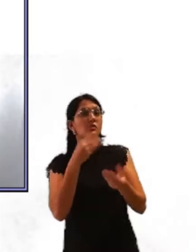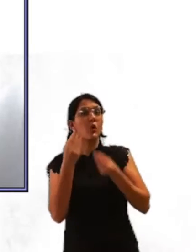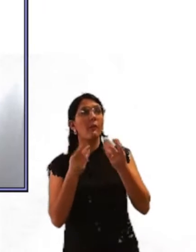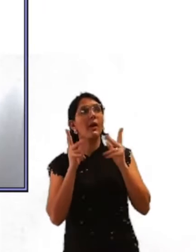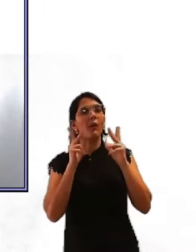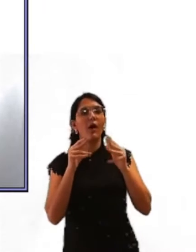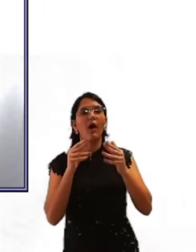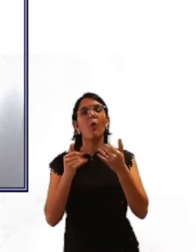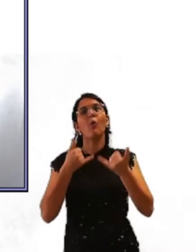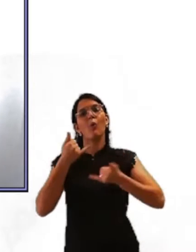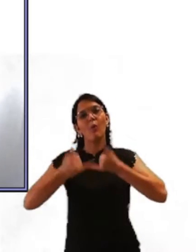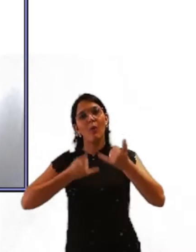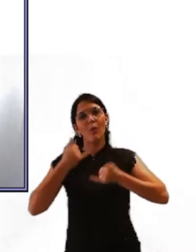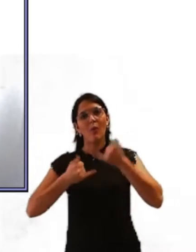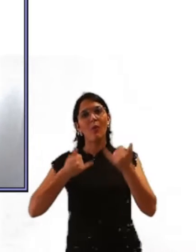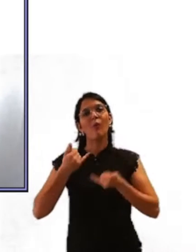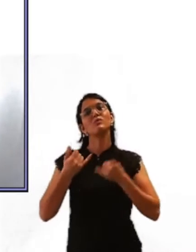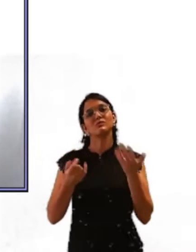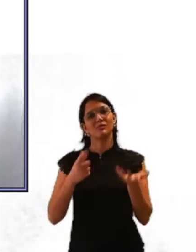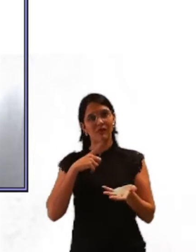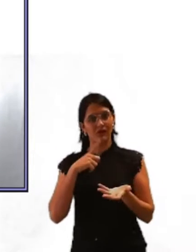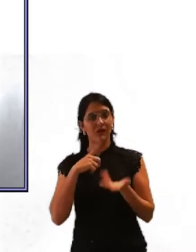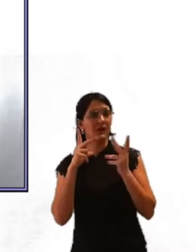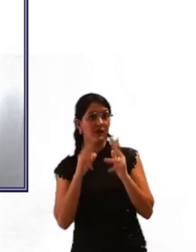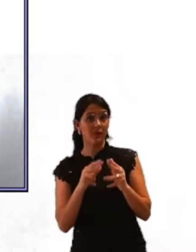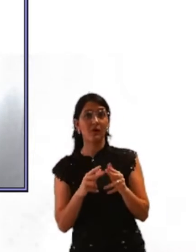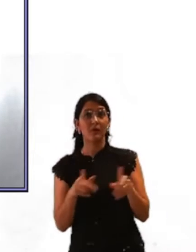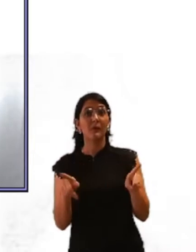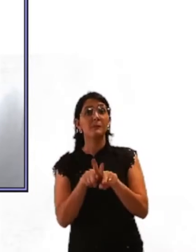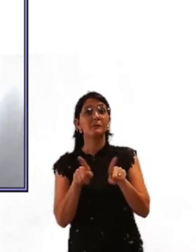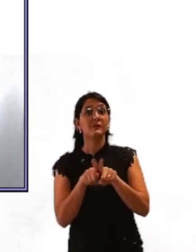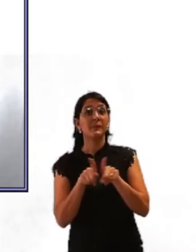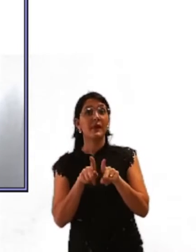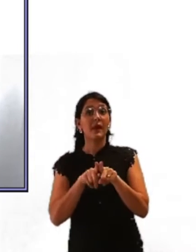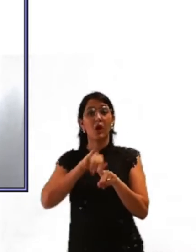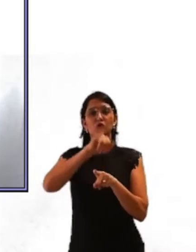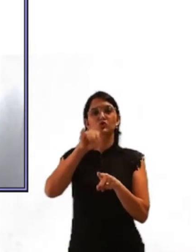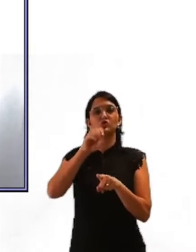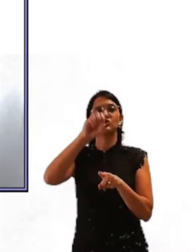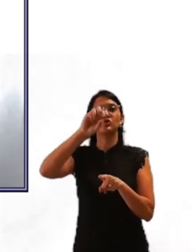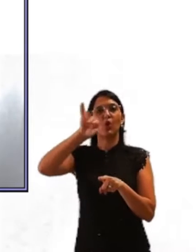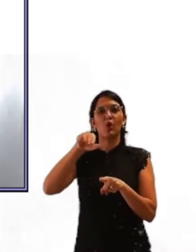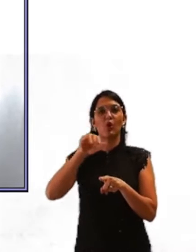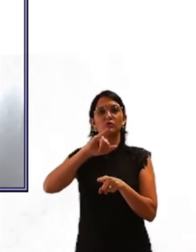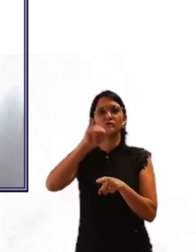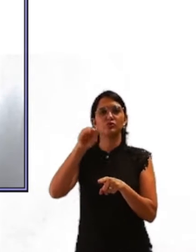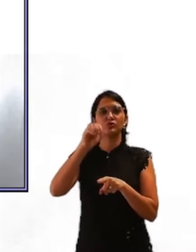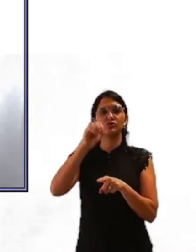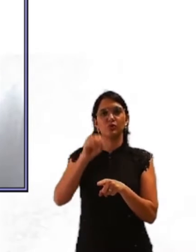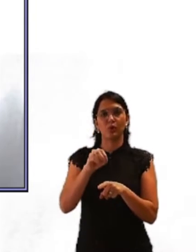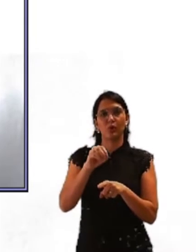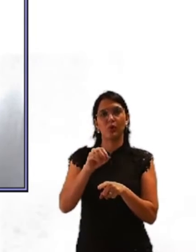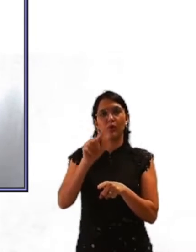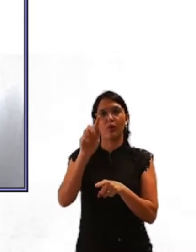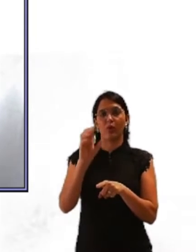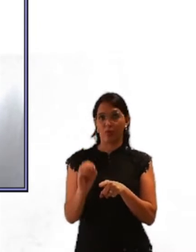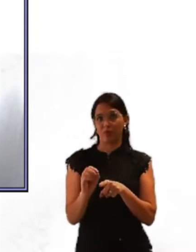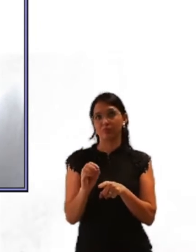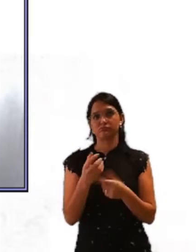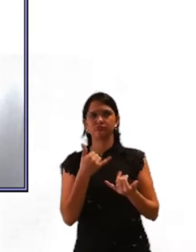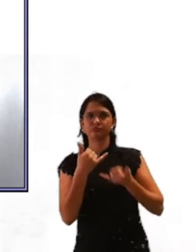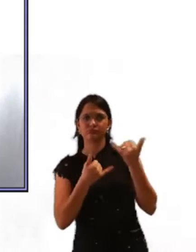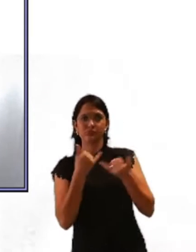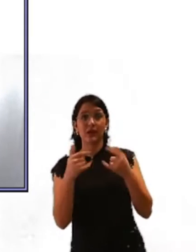players, em que são trabalhadas ali estratégias, né? O outro ponto também de análise econômica do